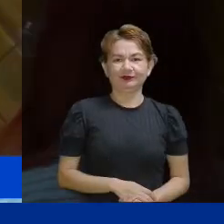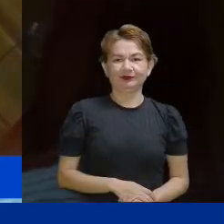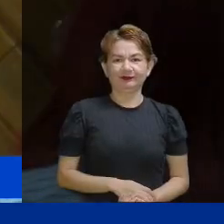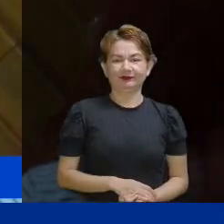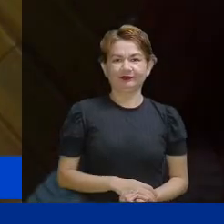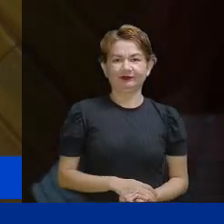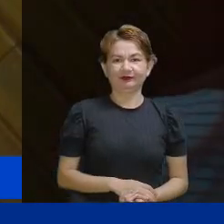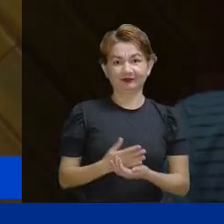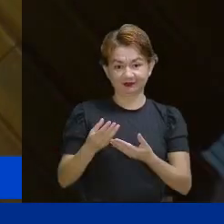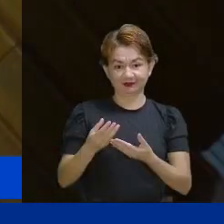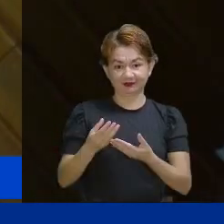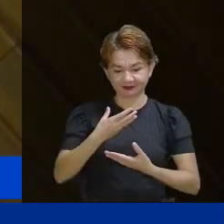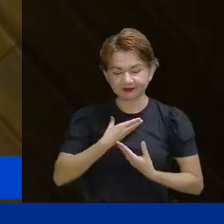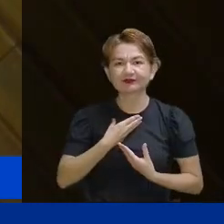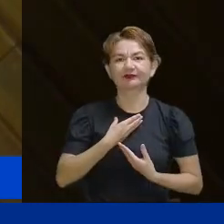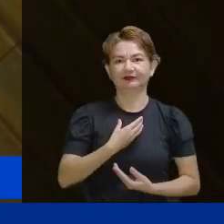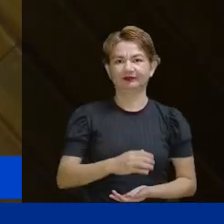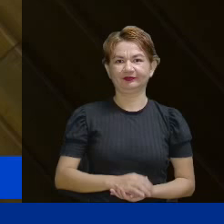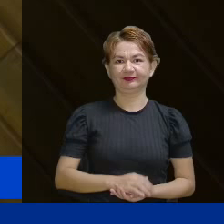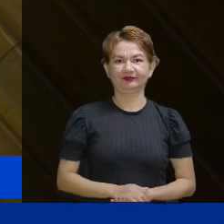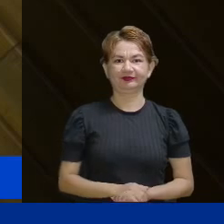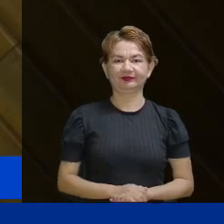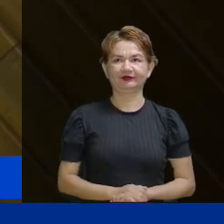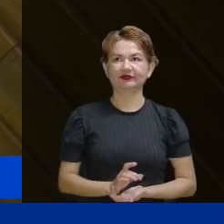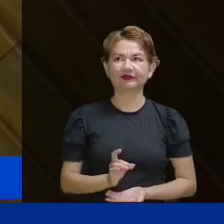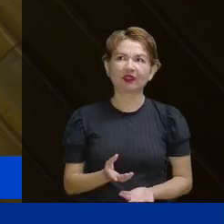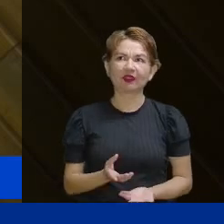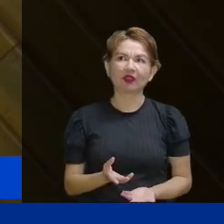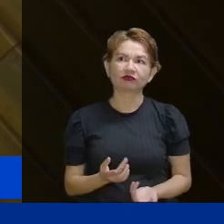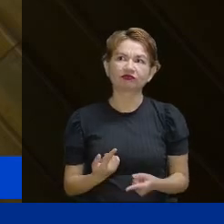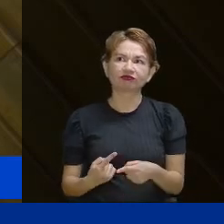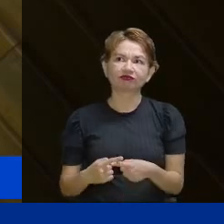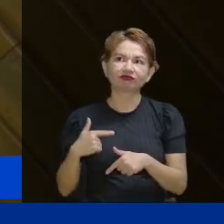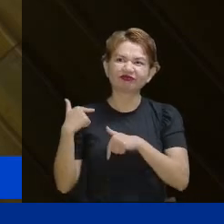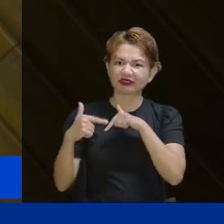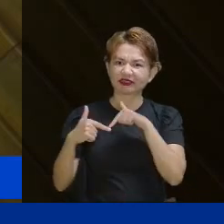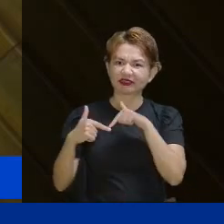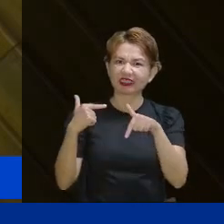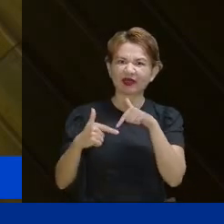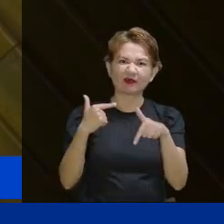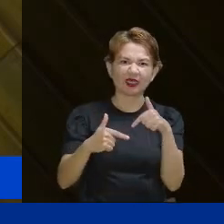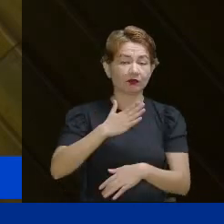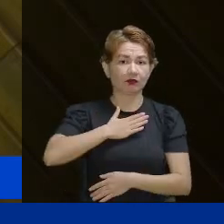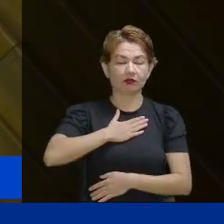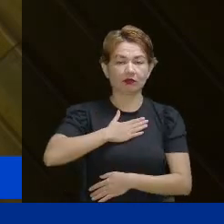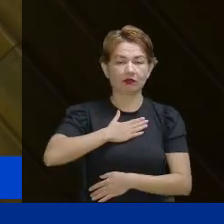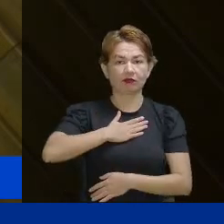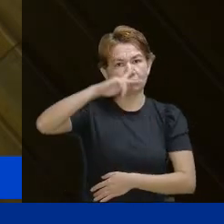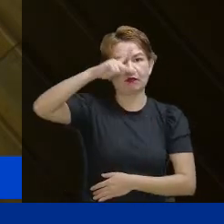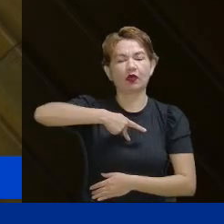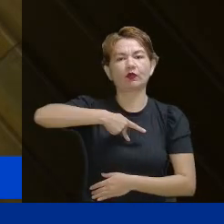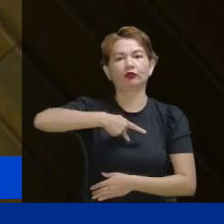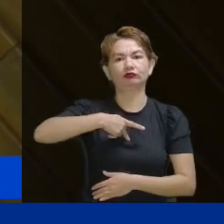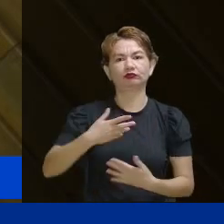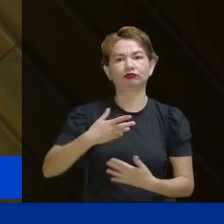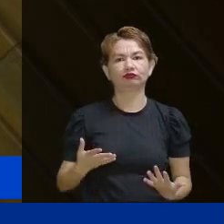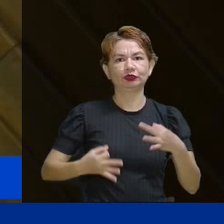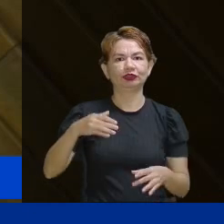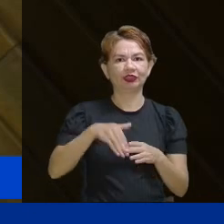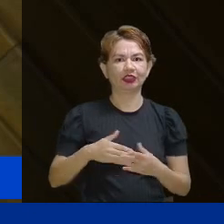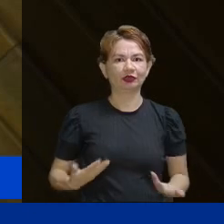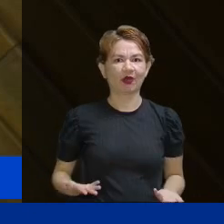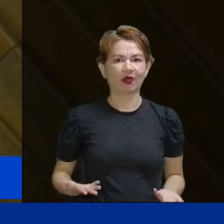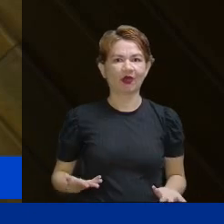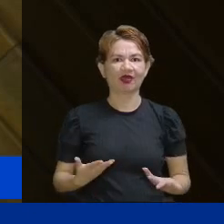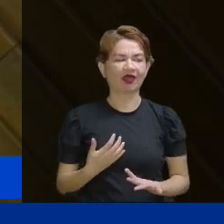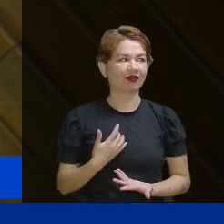E eu a recebo não como um fruto de um trabalho meu. A Justiça